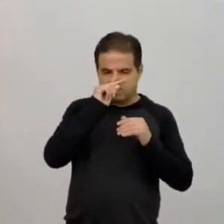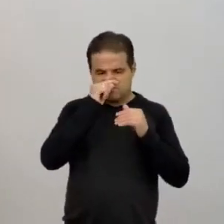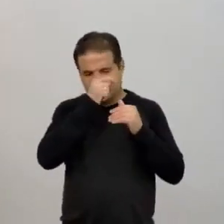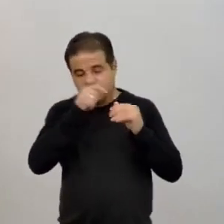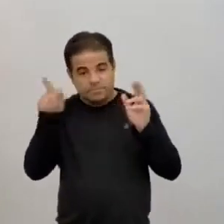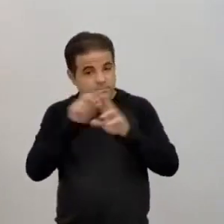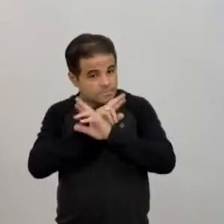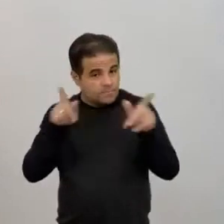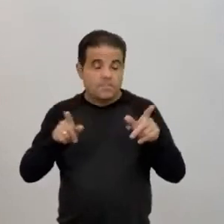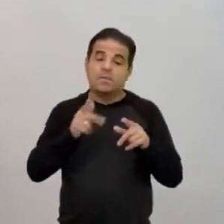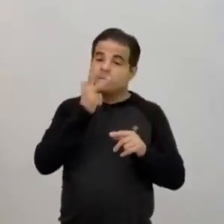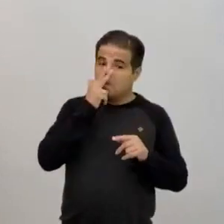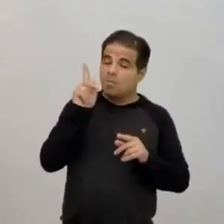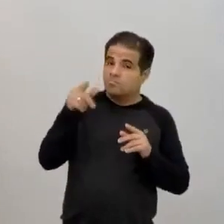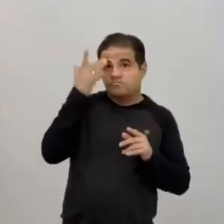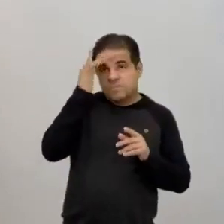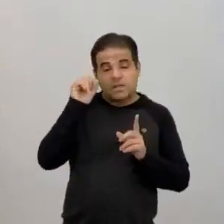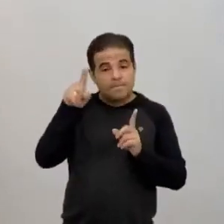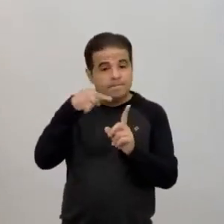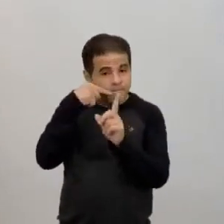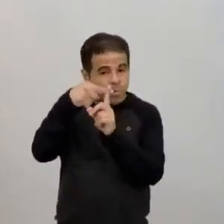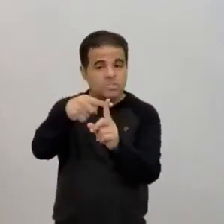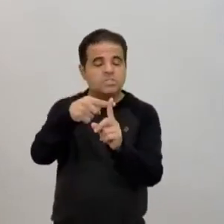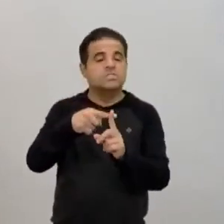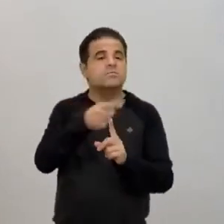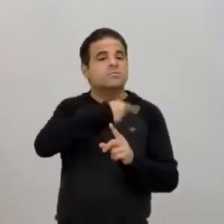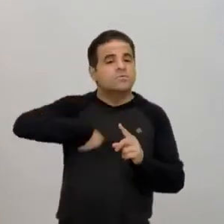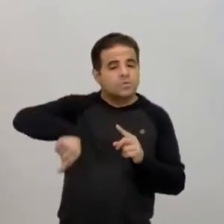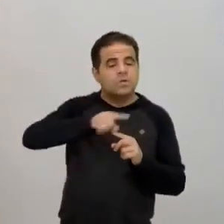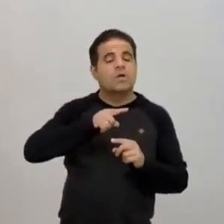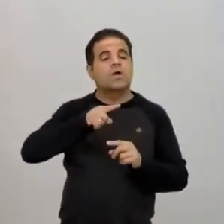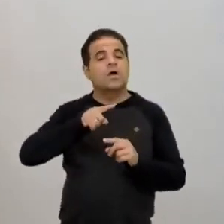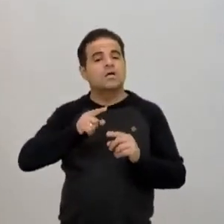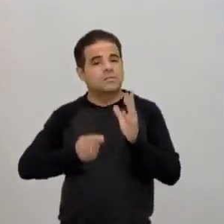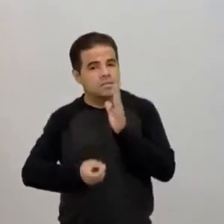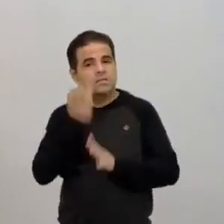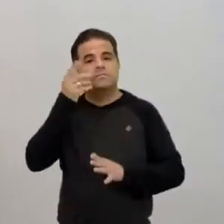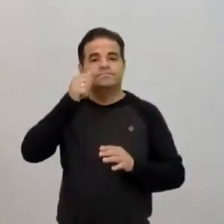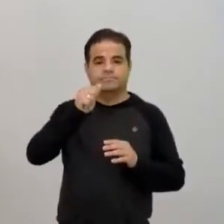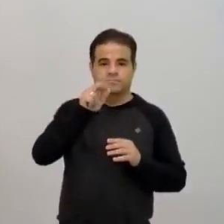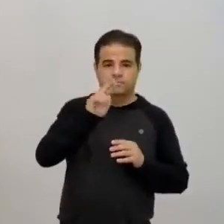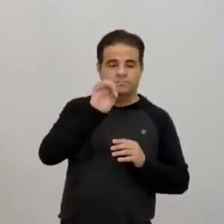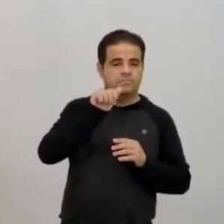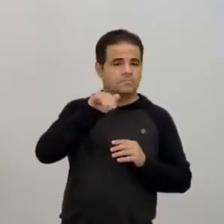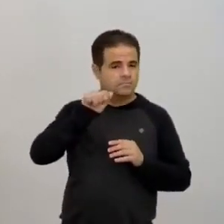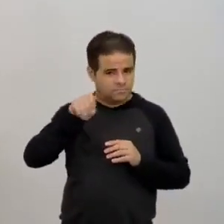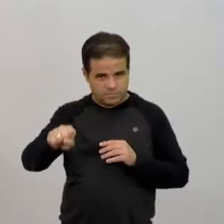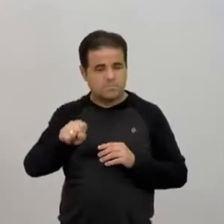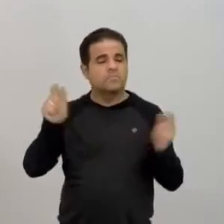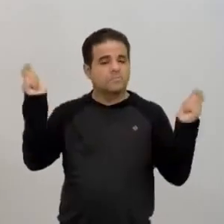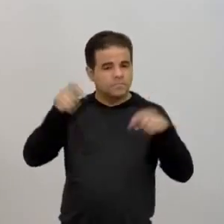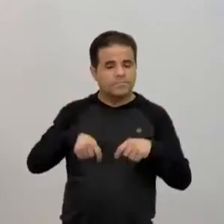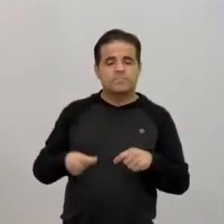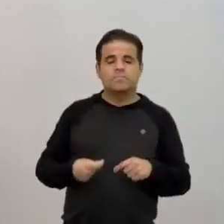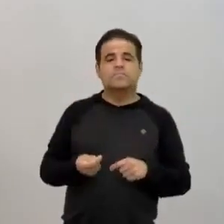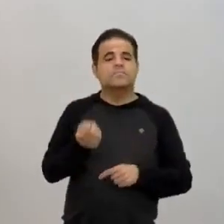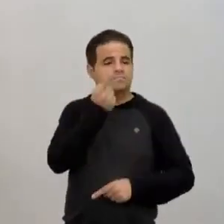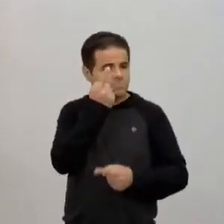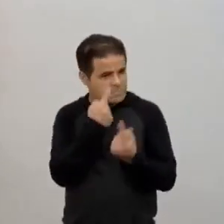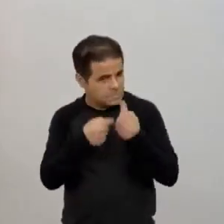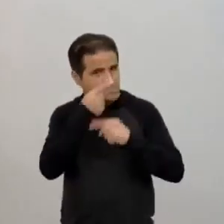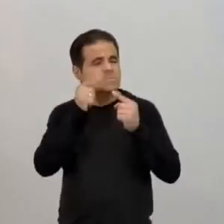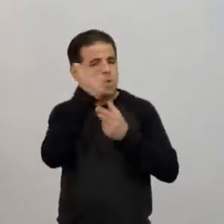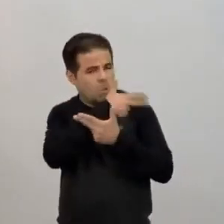uma diferença que não seja tão positiva assim, é que quando a gente fazia os outros artefatos, a mão mecânica, né? Ano passado a gente fez o pimbolim, entre